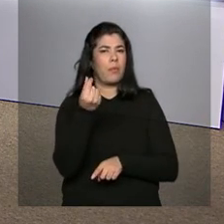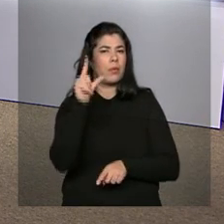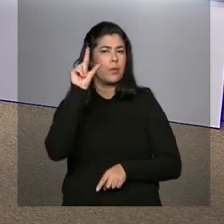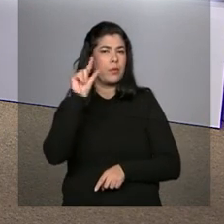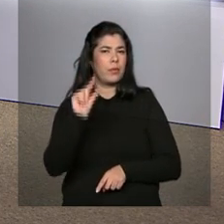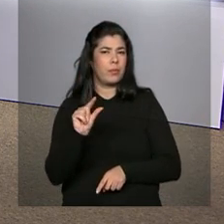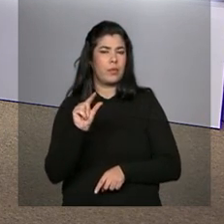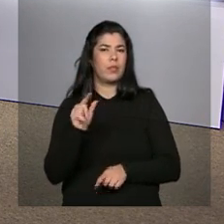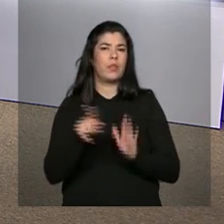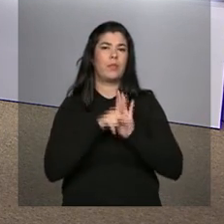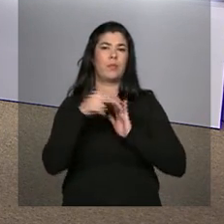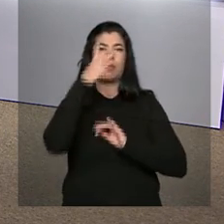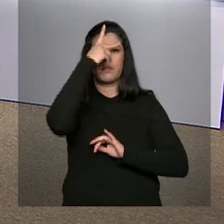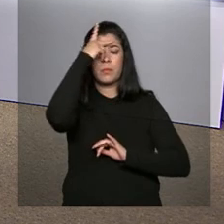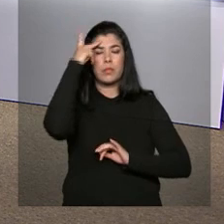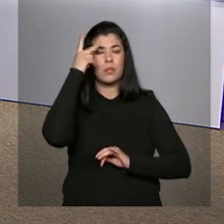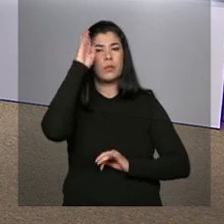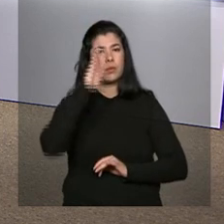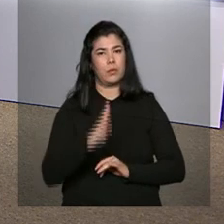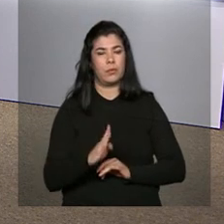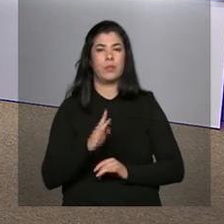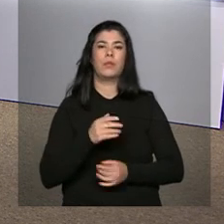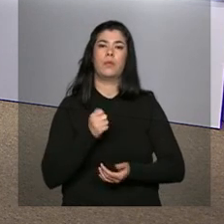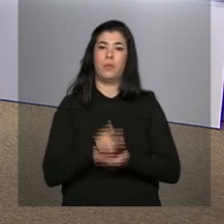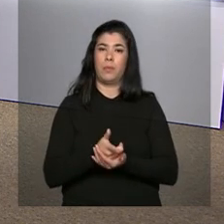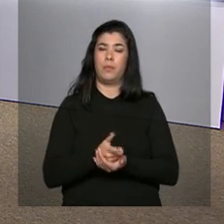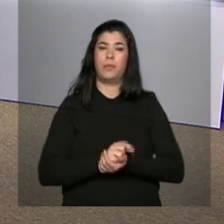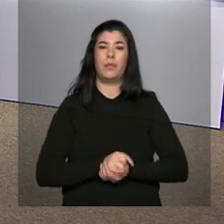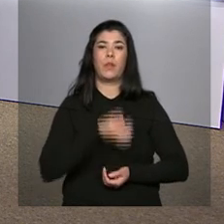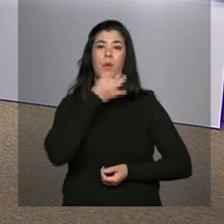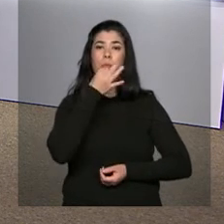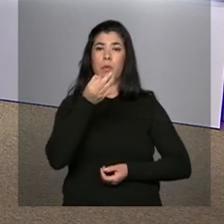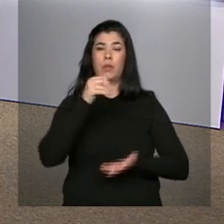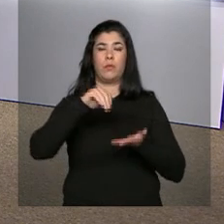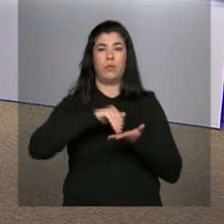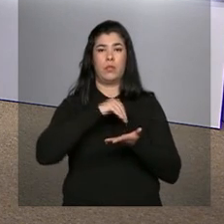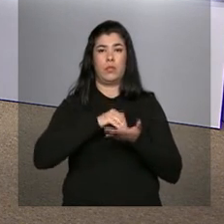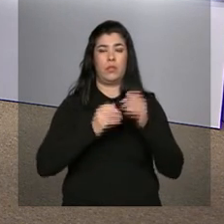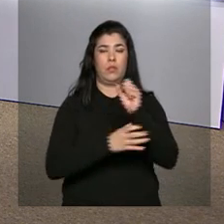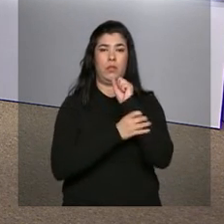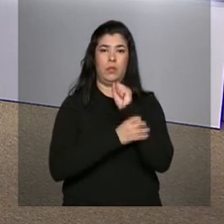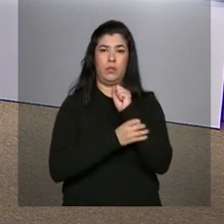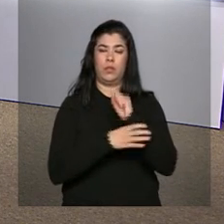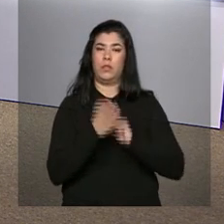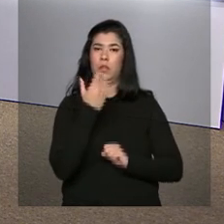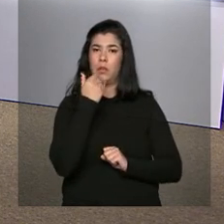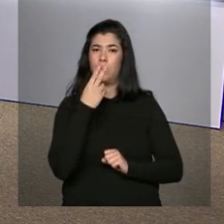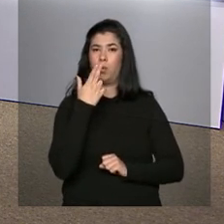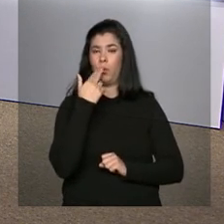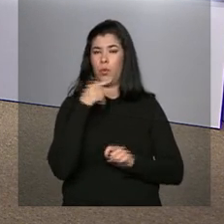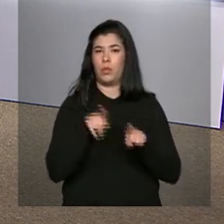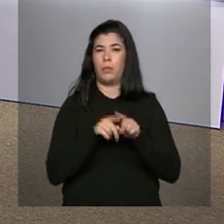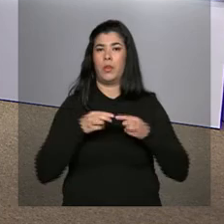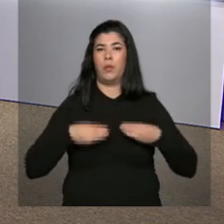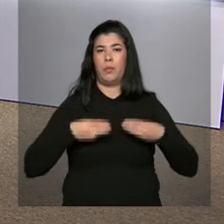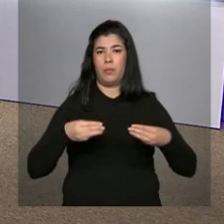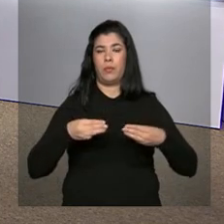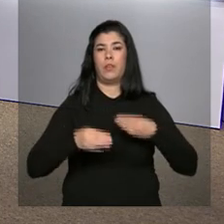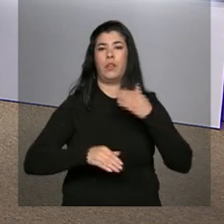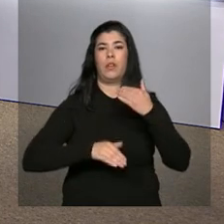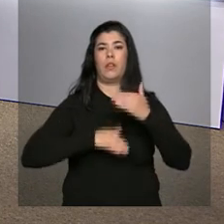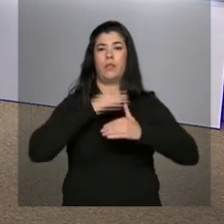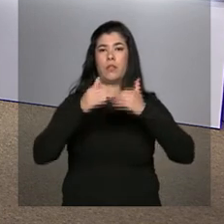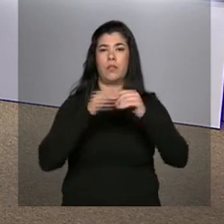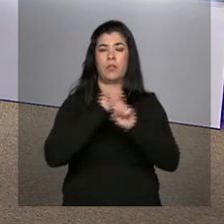menores para os consumidores brasileiros. A opinião é do secretário de Segurança Alimentar e Nutricional do Ministério do